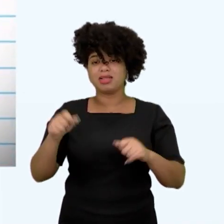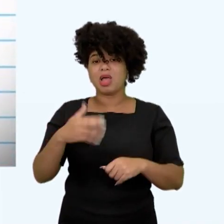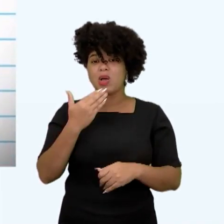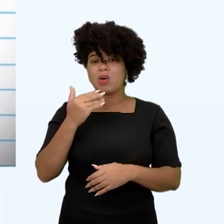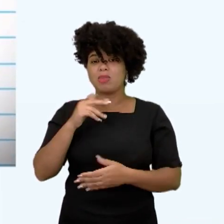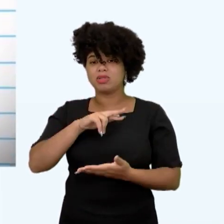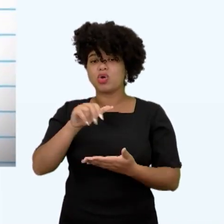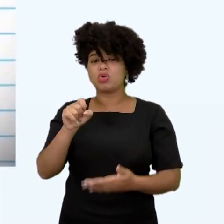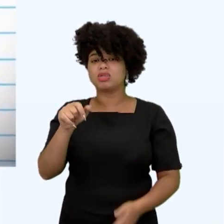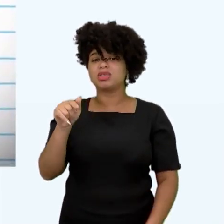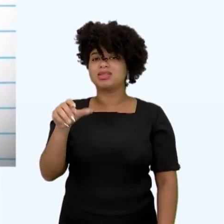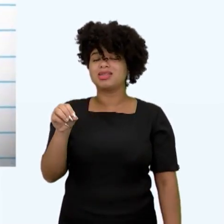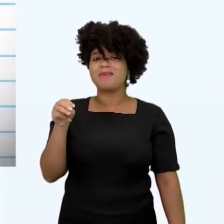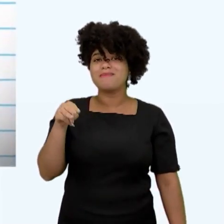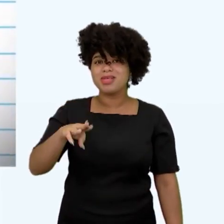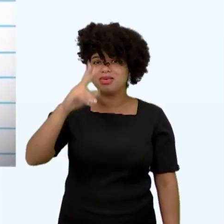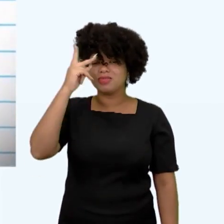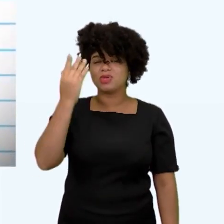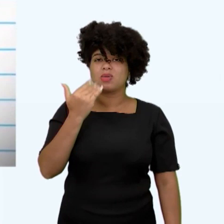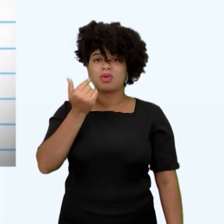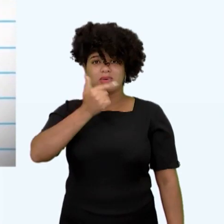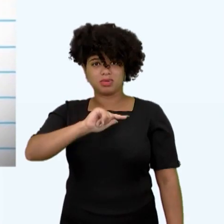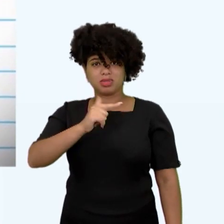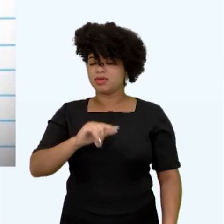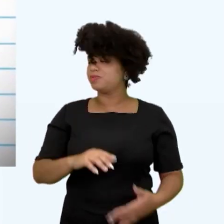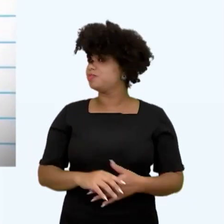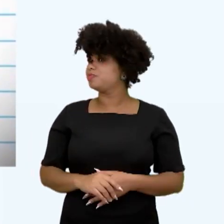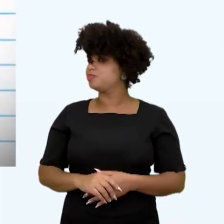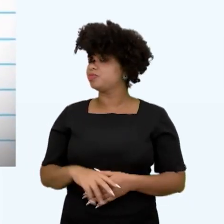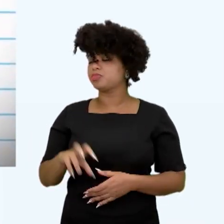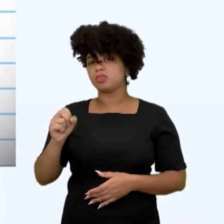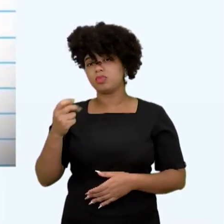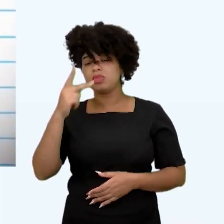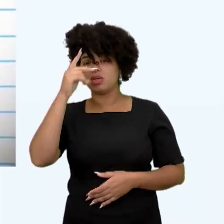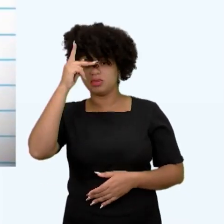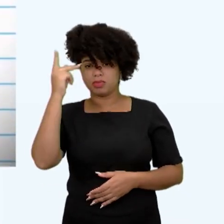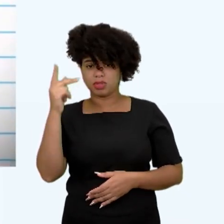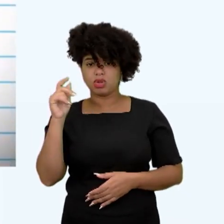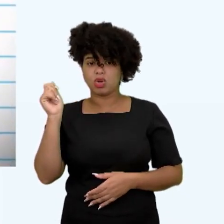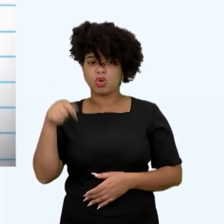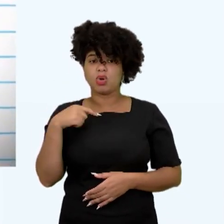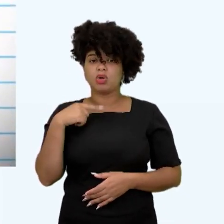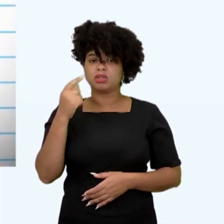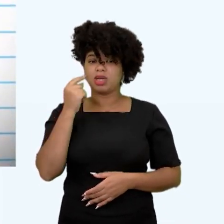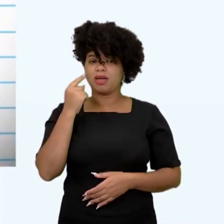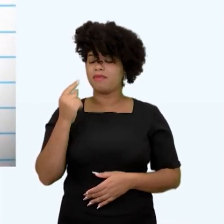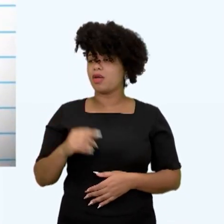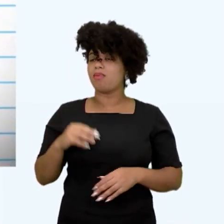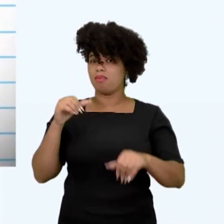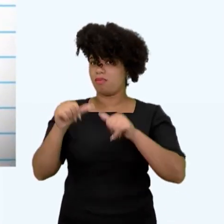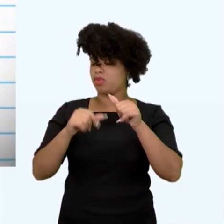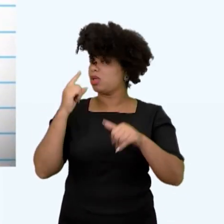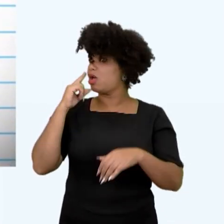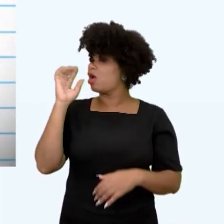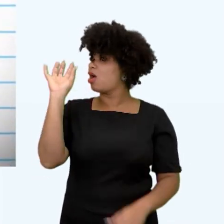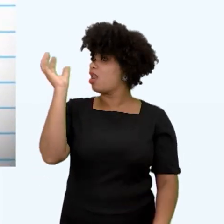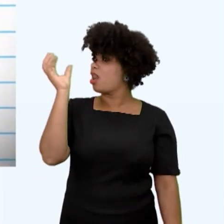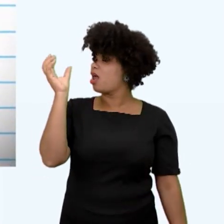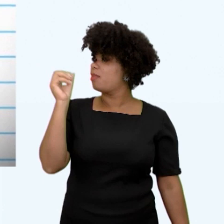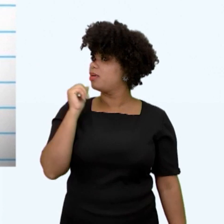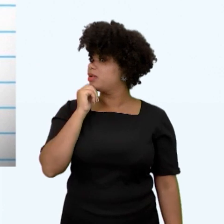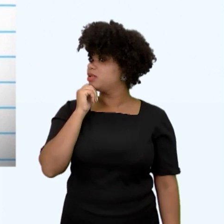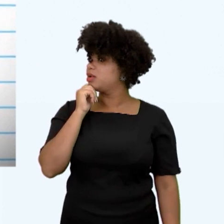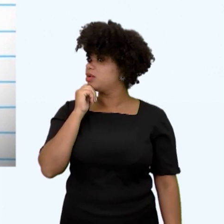870 milhões de pessoas. Ou ainda que, se as pessoas em todo o mundo simplesmente trocassem suas lâmpadas para lâmpadas eficientes em